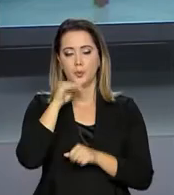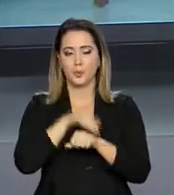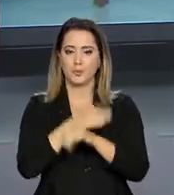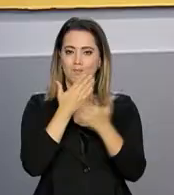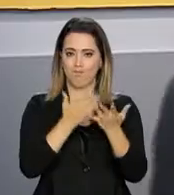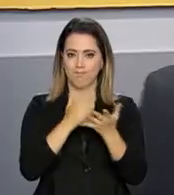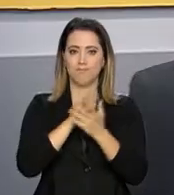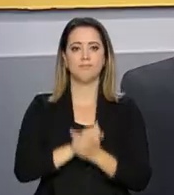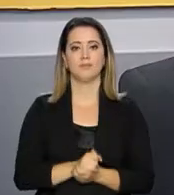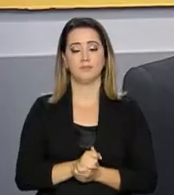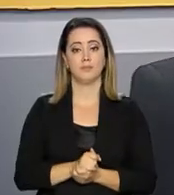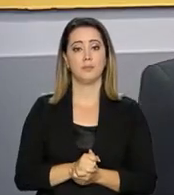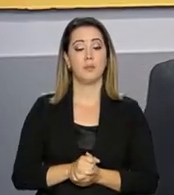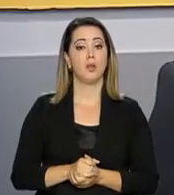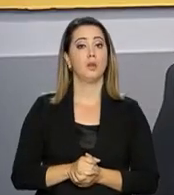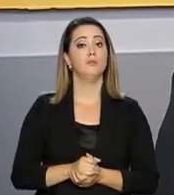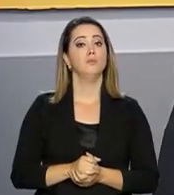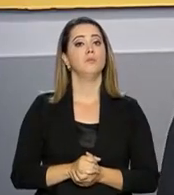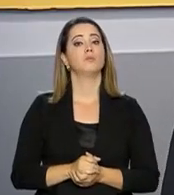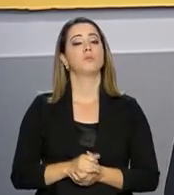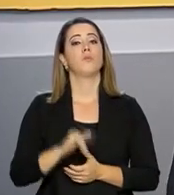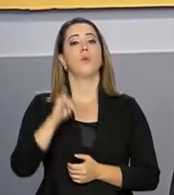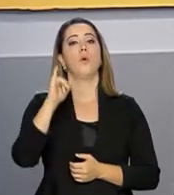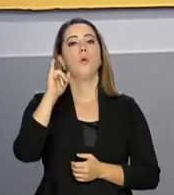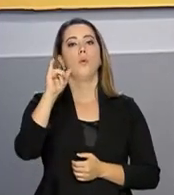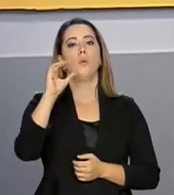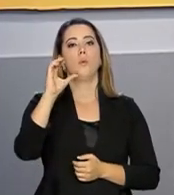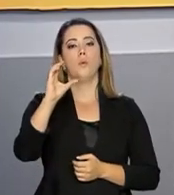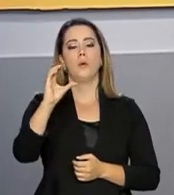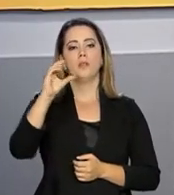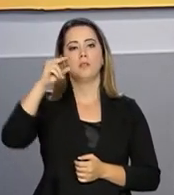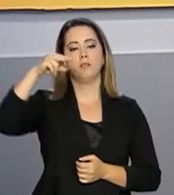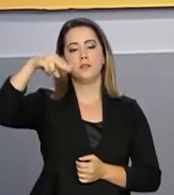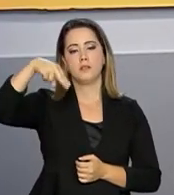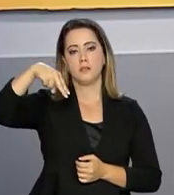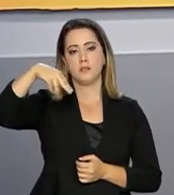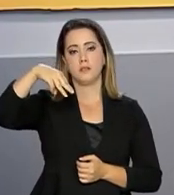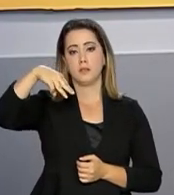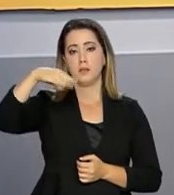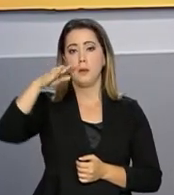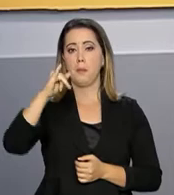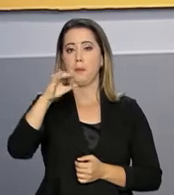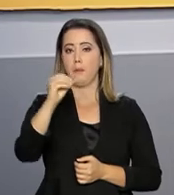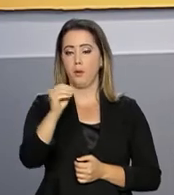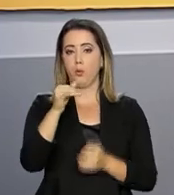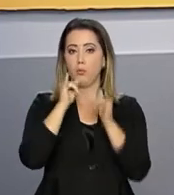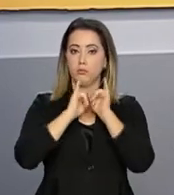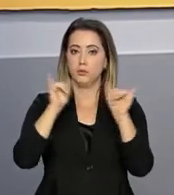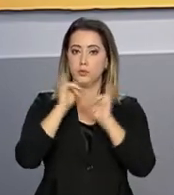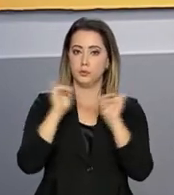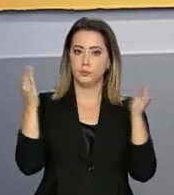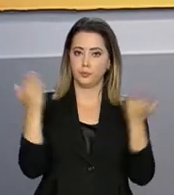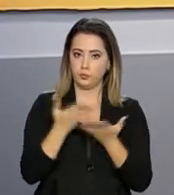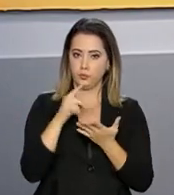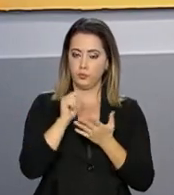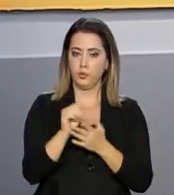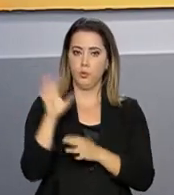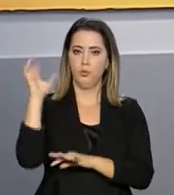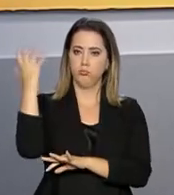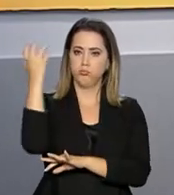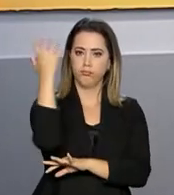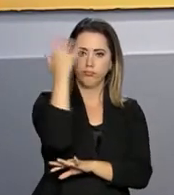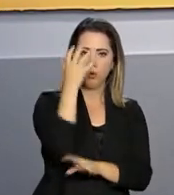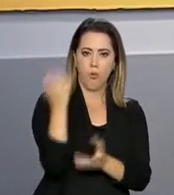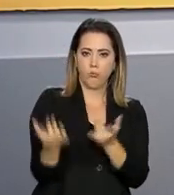pra você o instituto chico mendes de conservação da biodiversidade icm bio informou hoje que o incêndio no parque